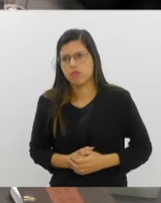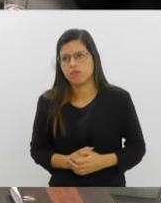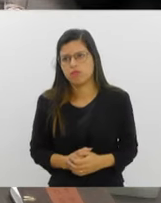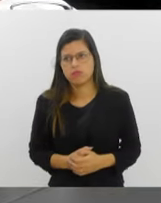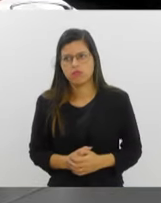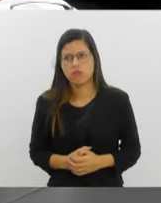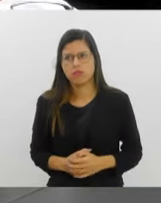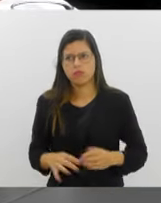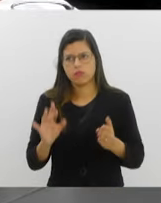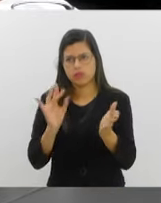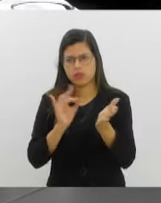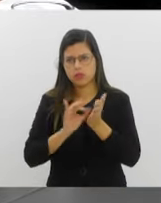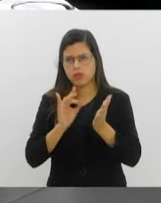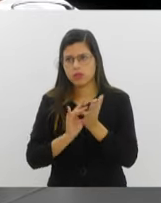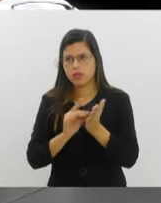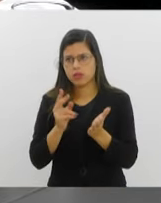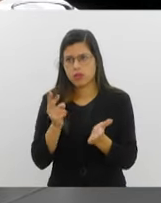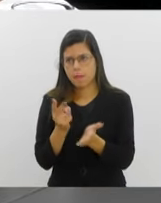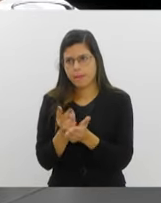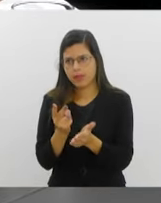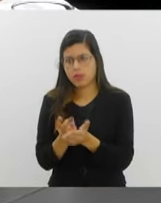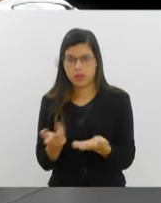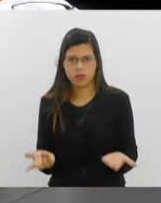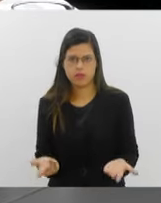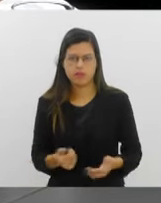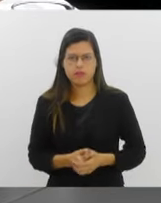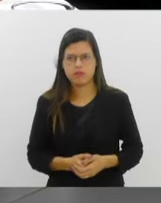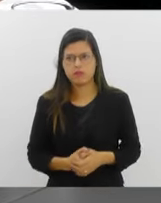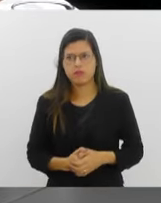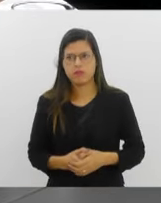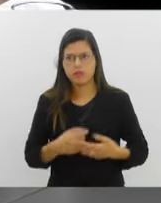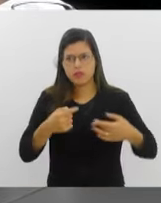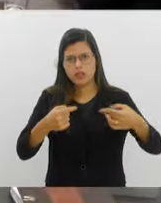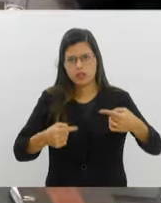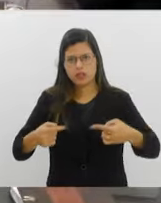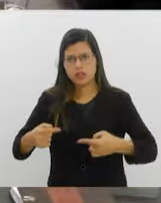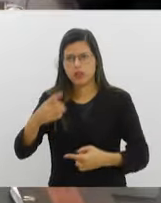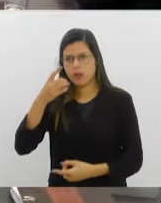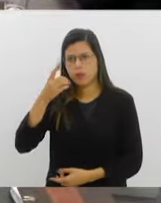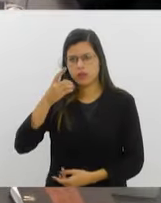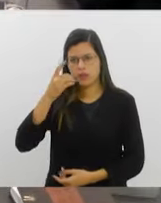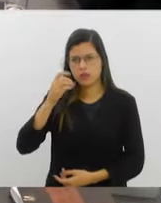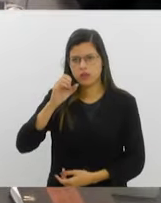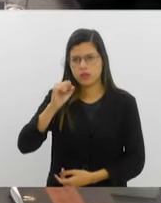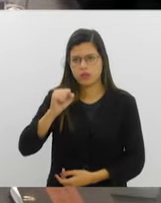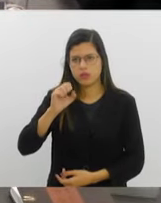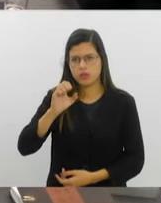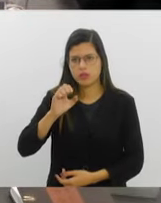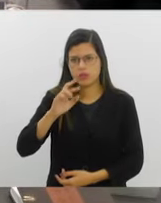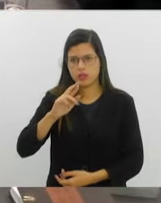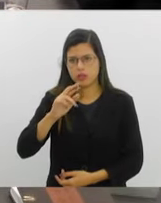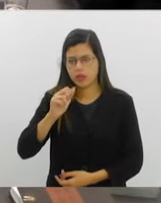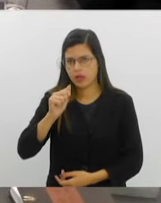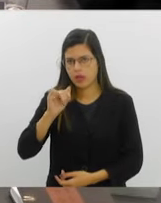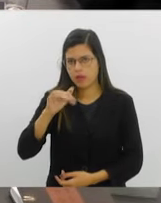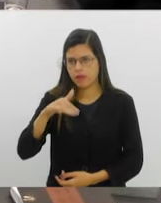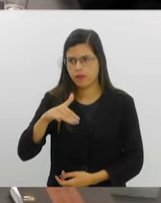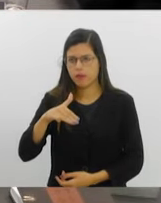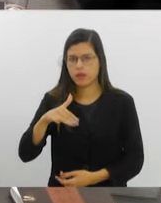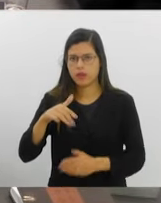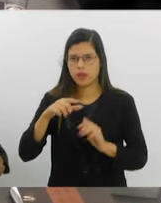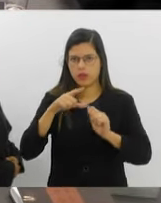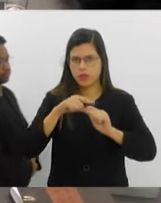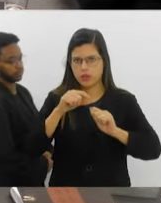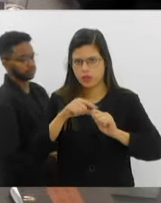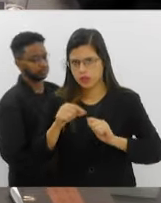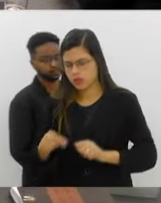verdade, mantém a mesma coisa. Para discutir só... Deputado Serafim. O resultado final seria o mesmo. Esse artigo da